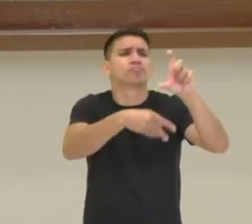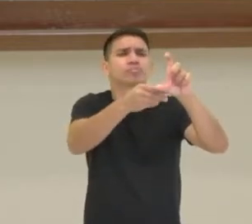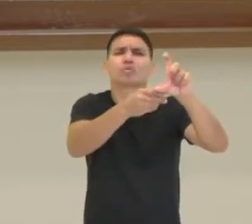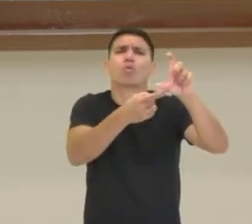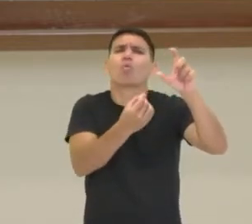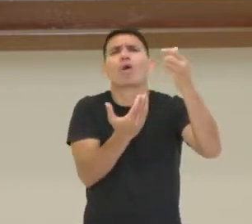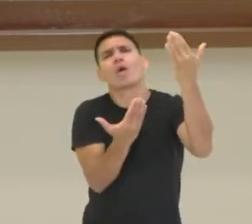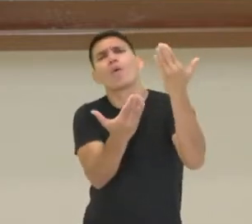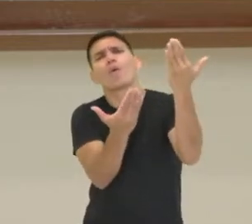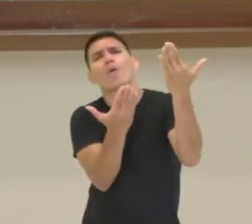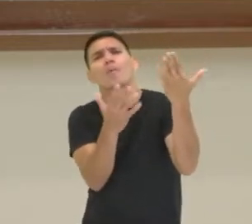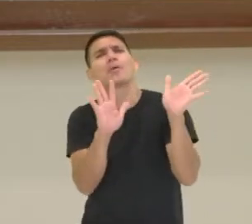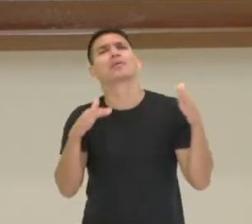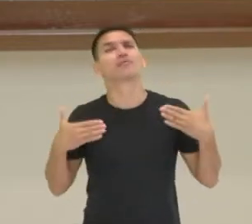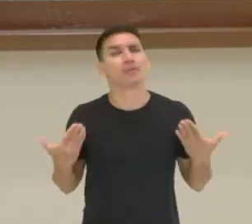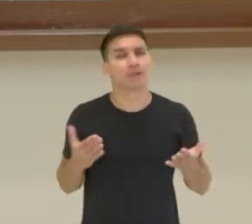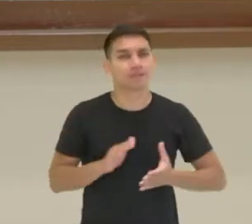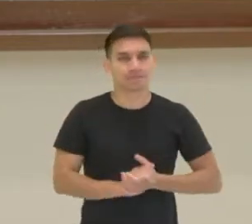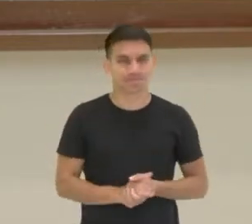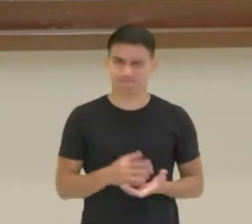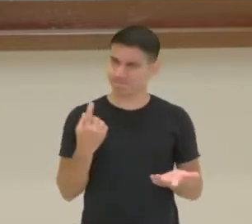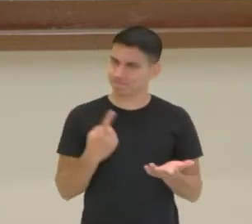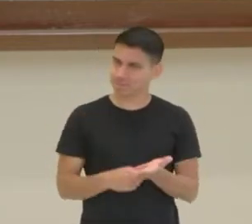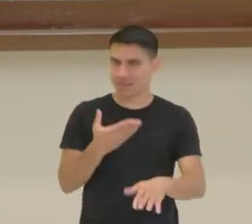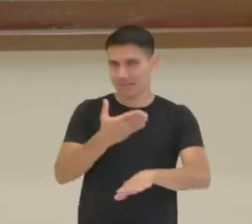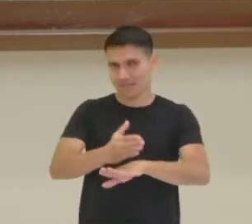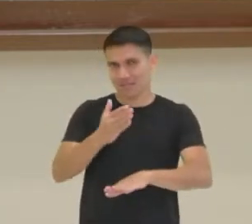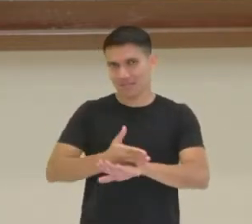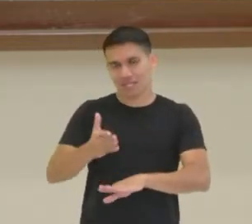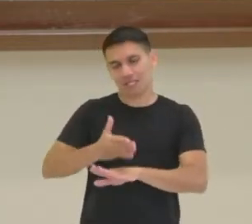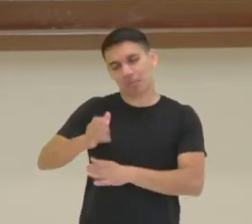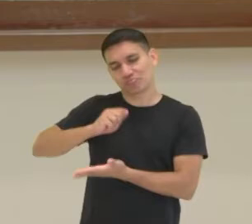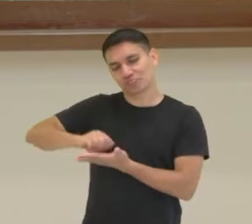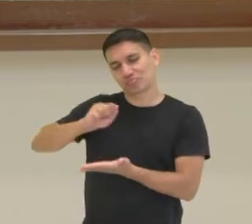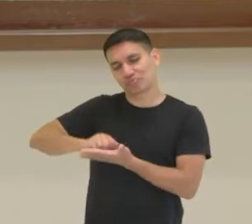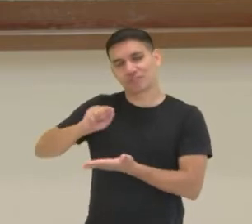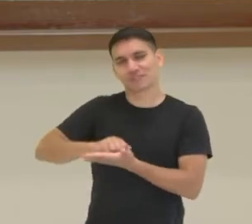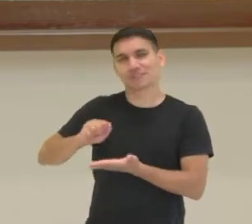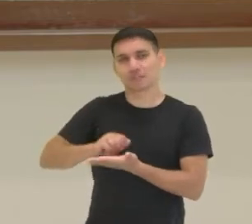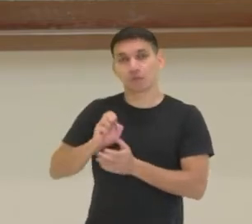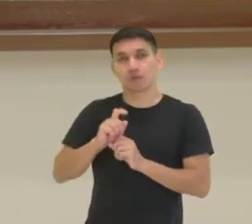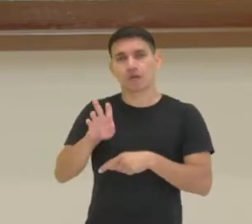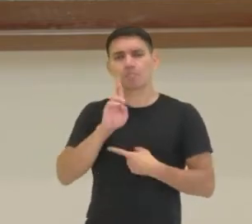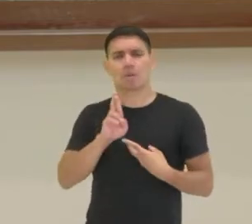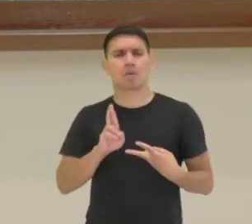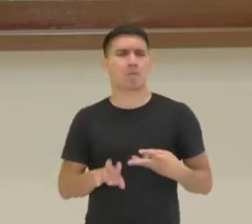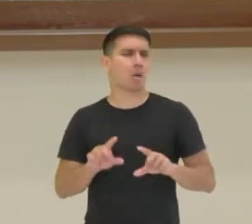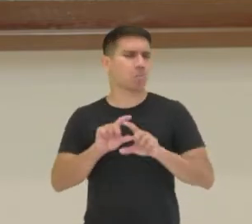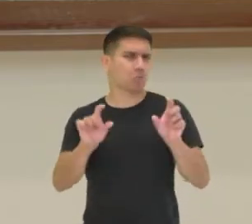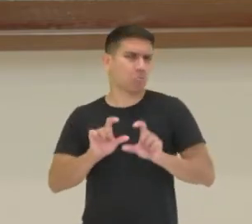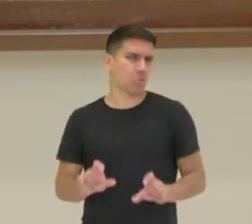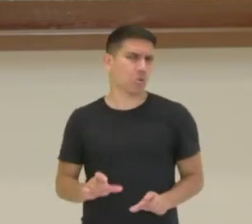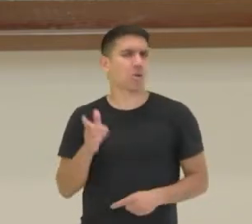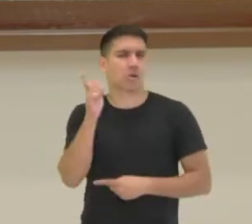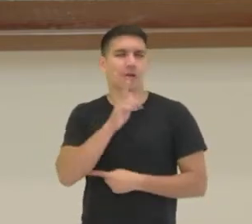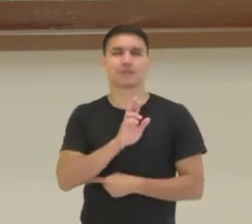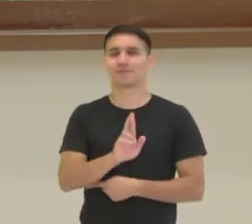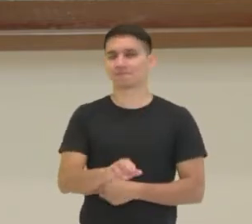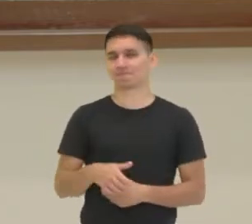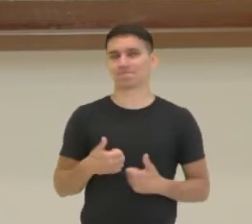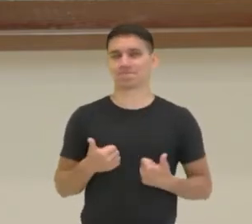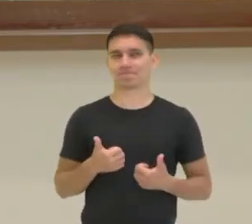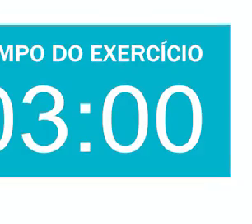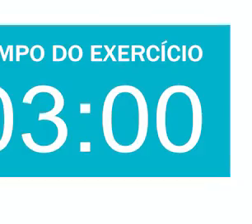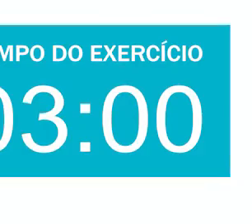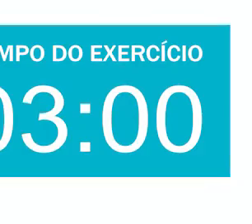é possível nós estabelecermos? Então, vamos treinar aí a proficiência na língua escrita, elaborando 2, 3 frases para dar conta de responder a esse